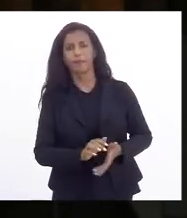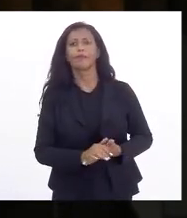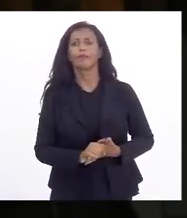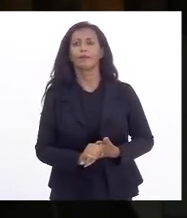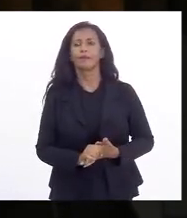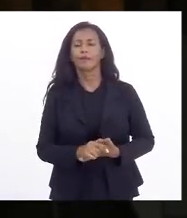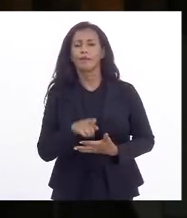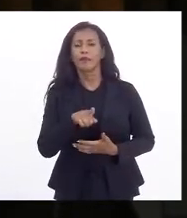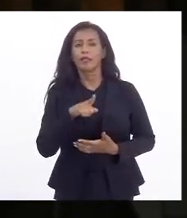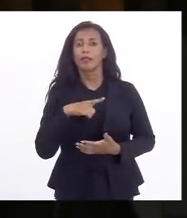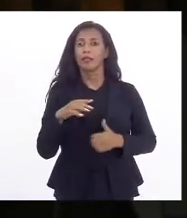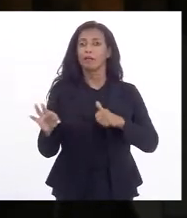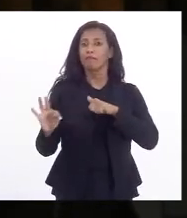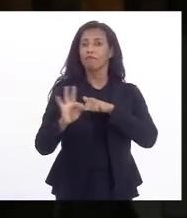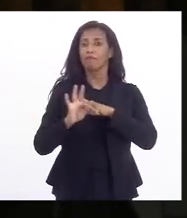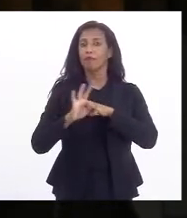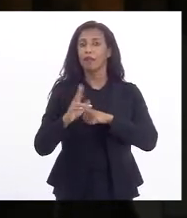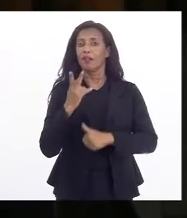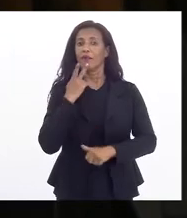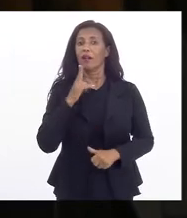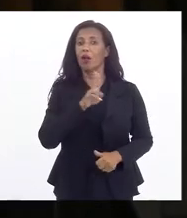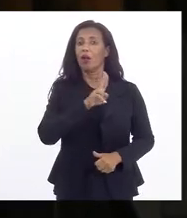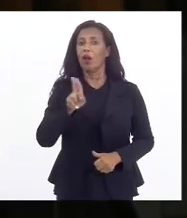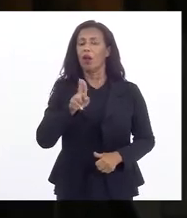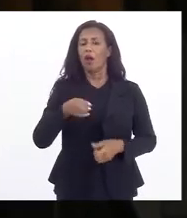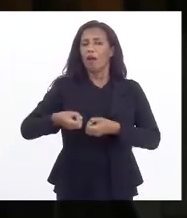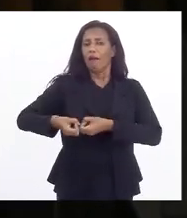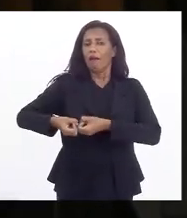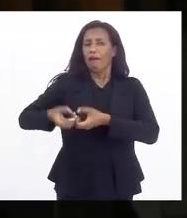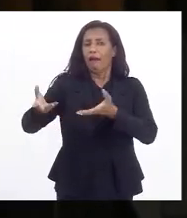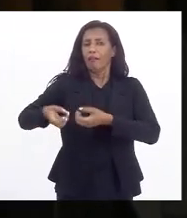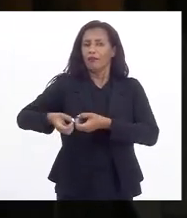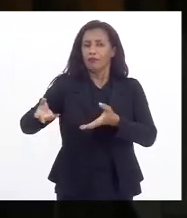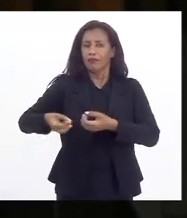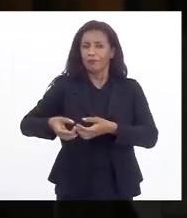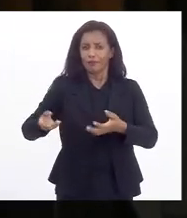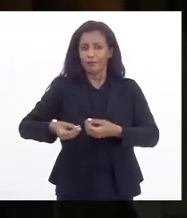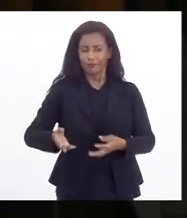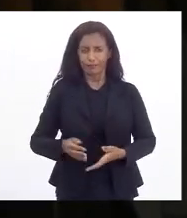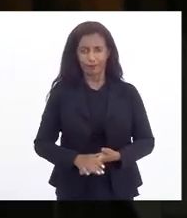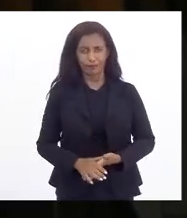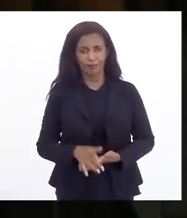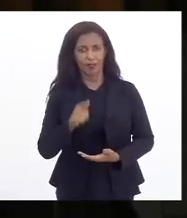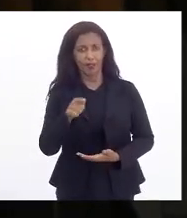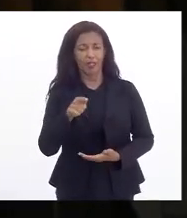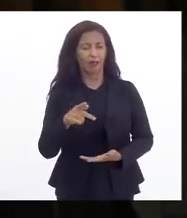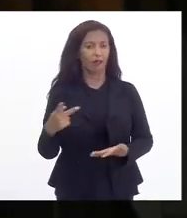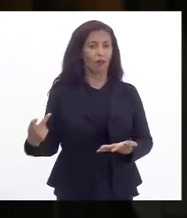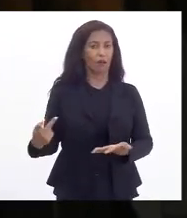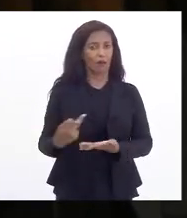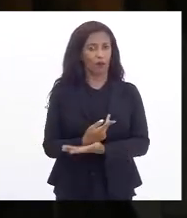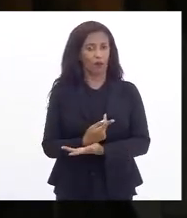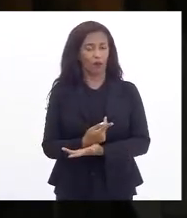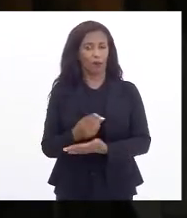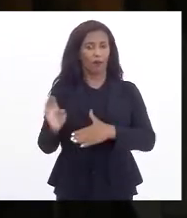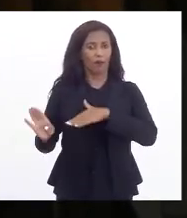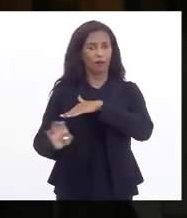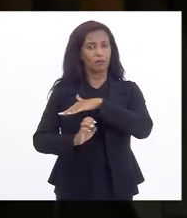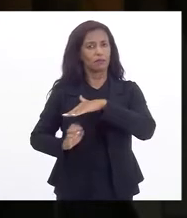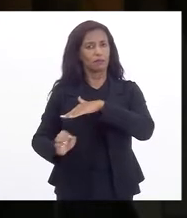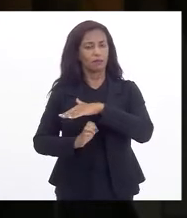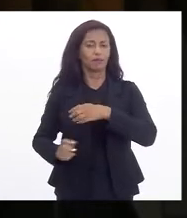o que está Tecnicamente chamam-se gastos dedutíveis que são realizados pelas